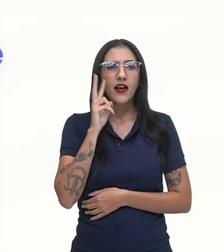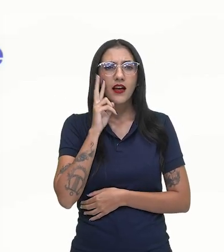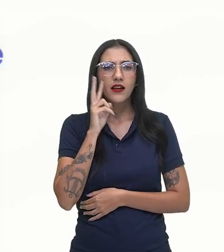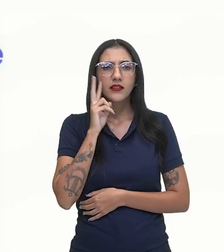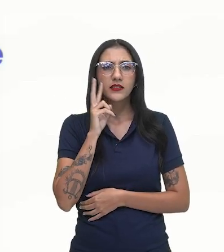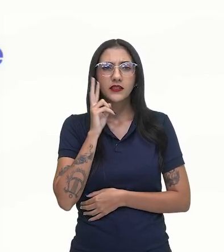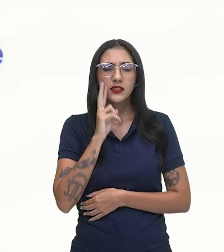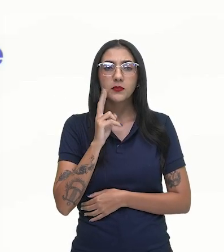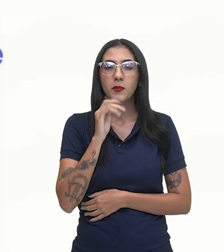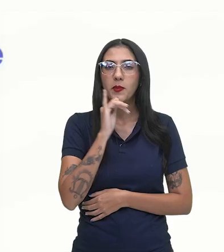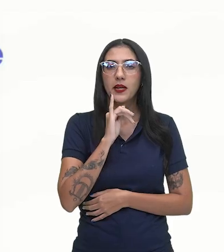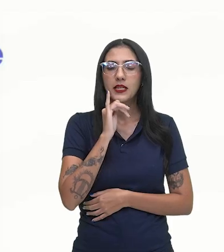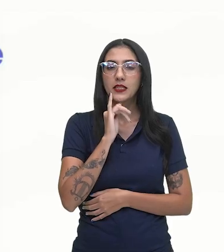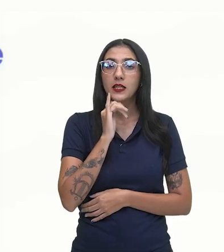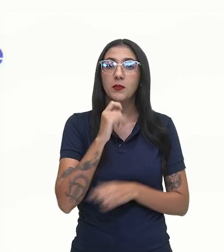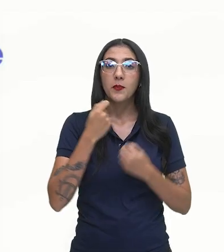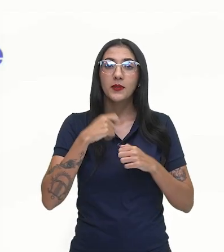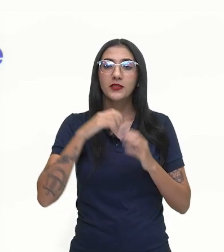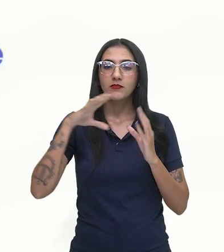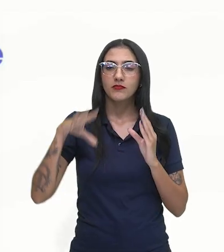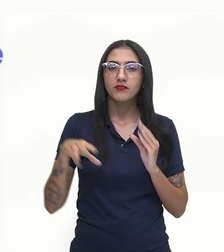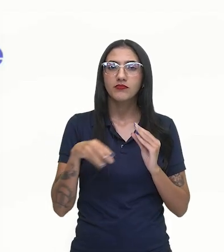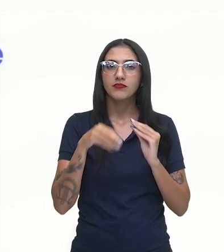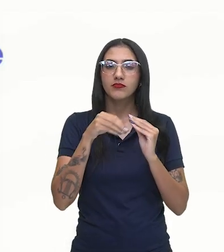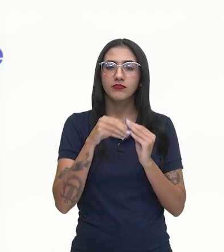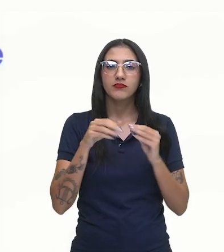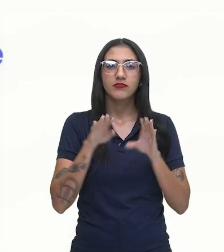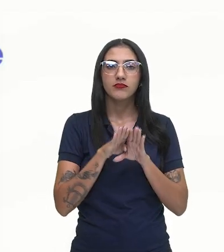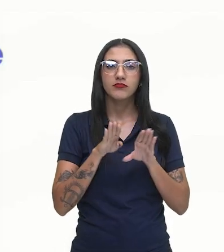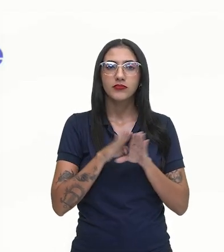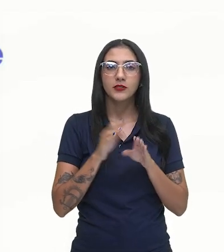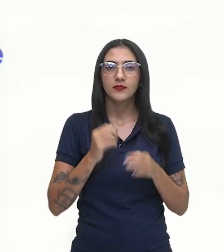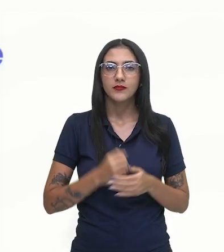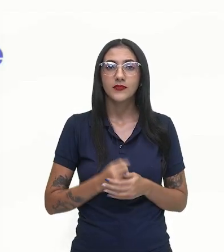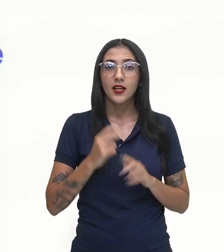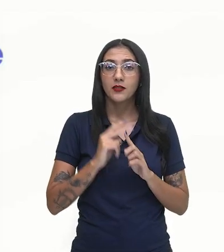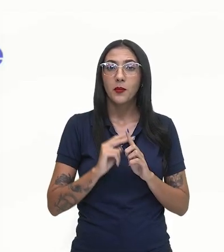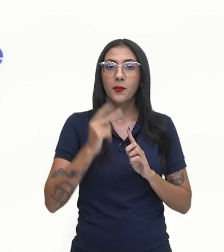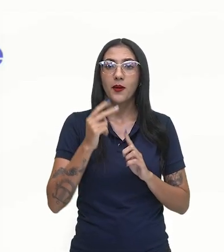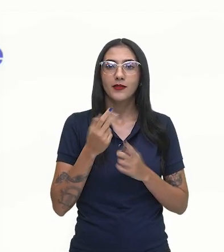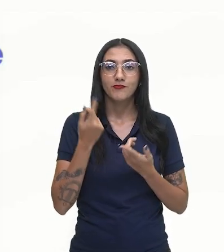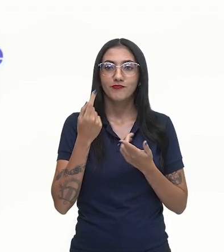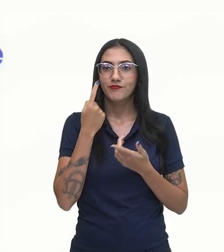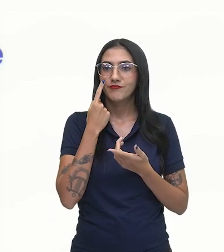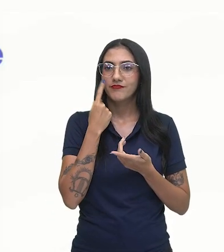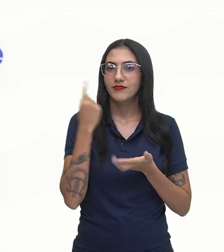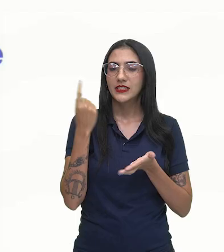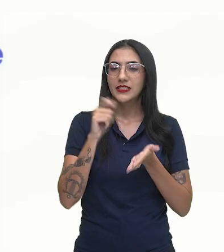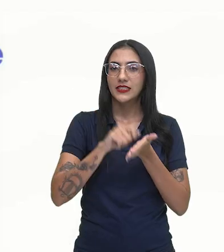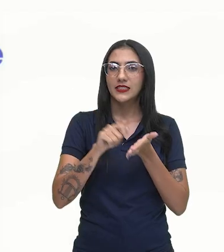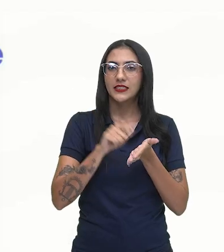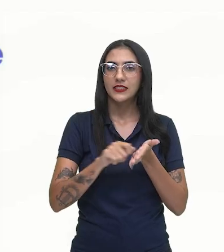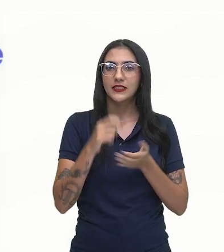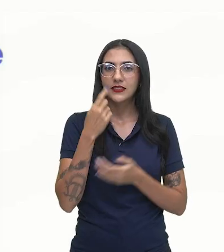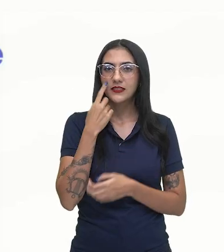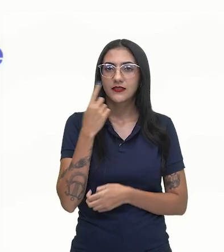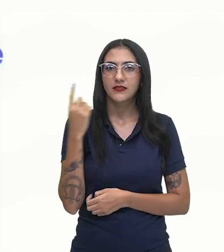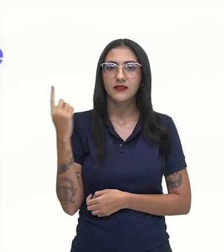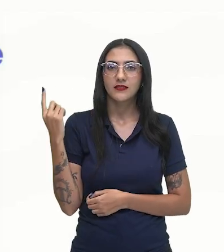consoante. Então, o que eu tenho que fazer? Eu tenho que dobrar a última, aí acaba escrevendo assim, ó,